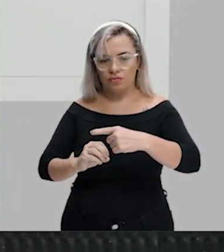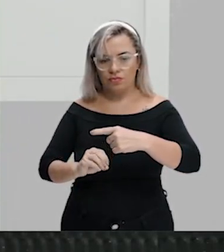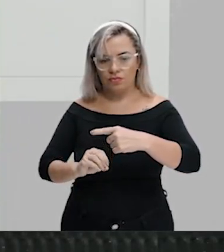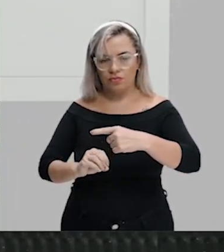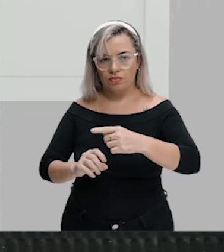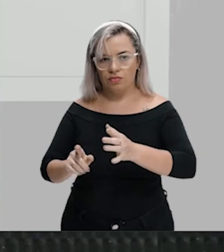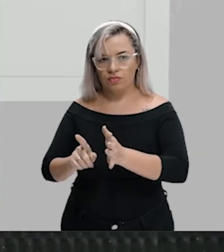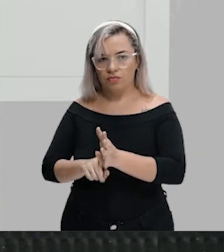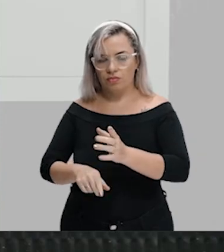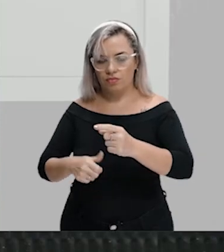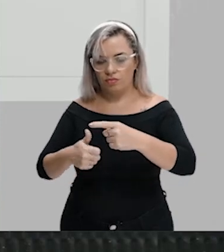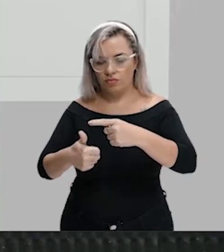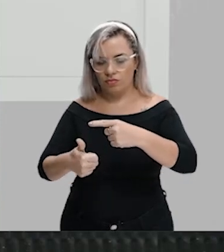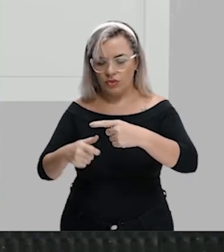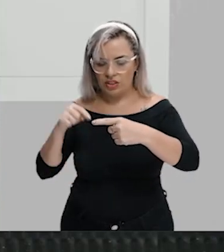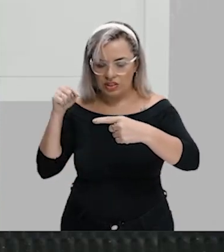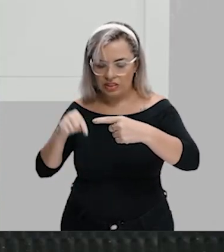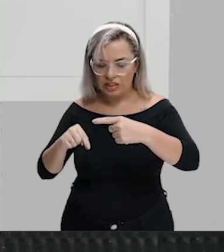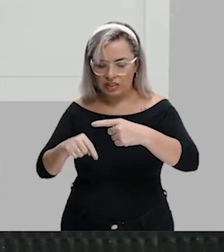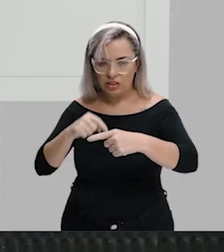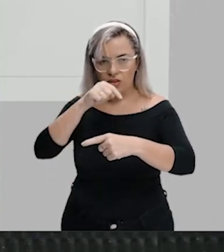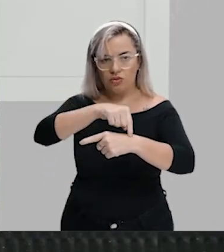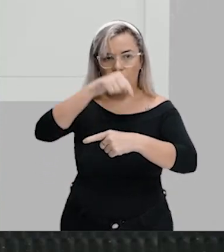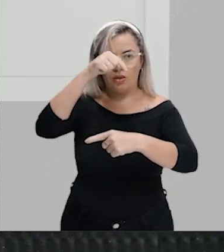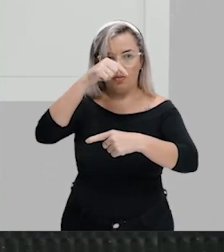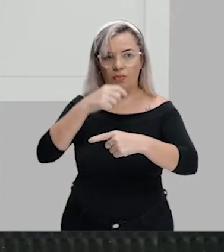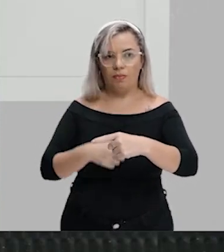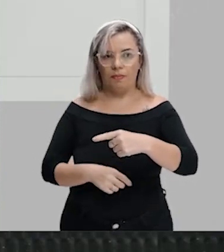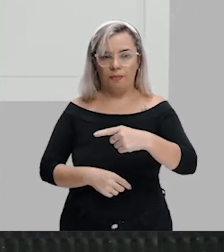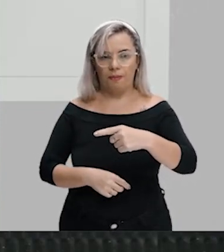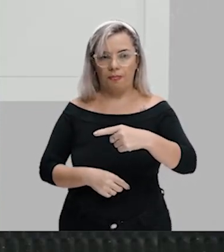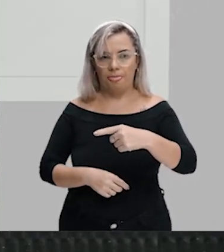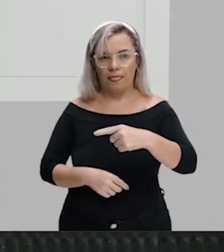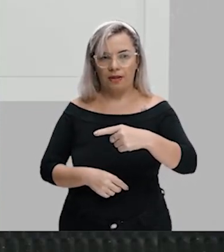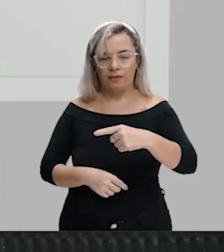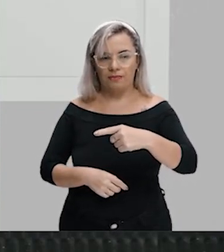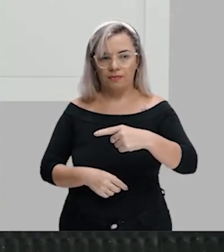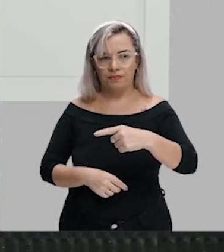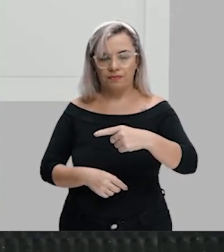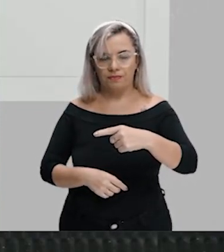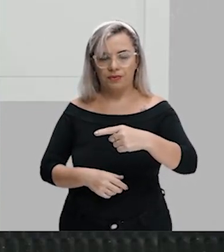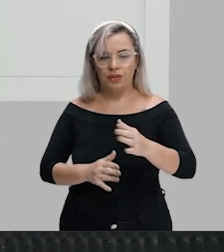que é o tempo. O tempo, certo, é o